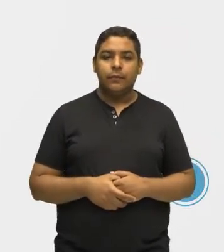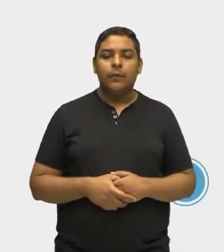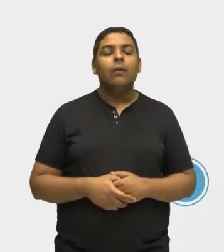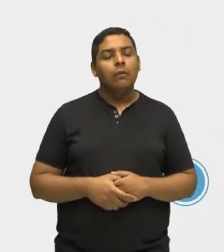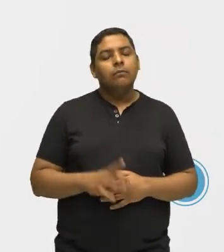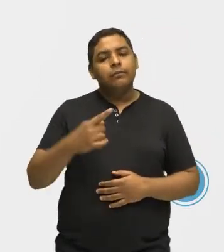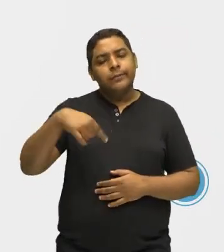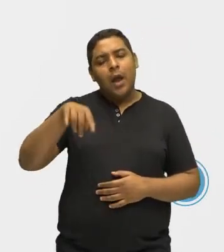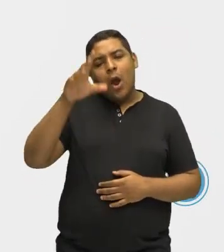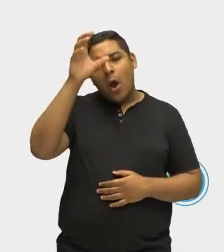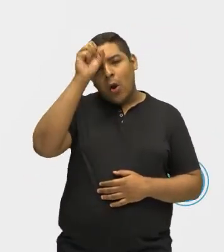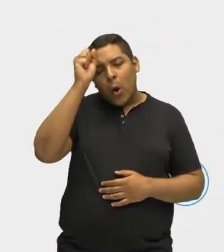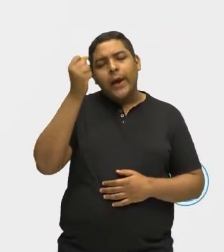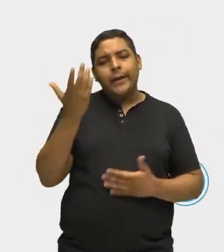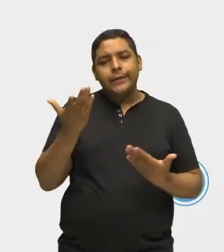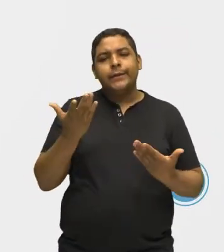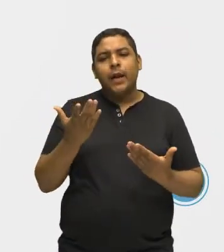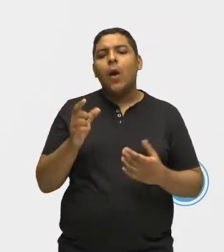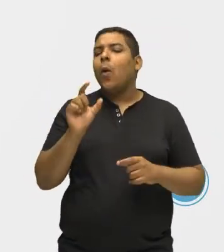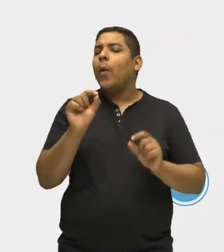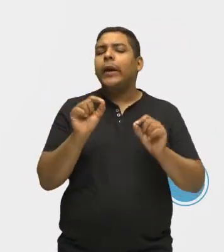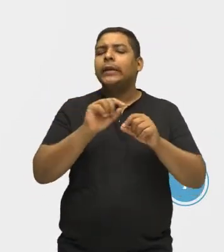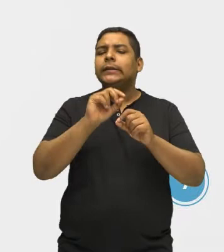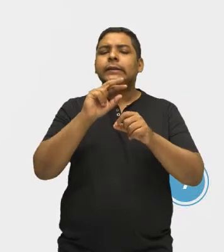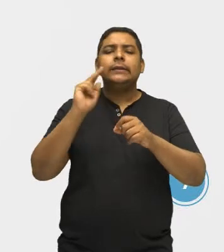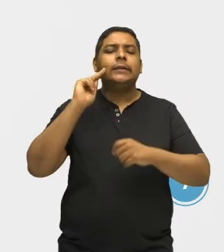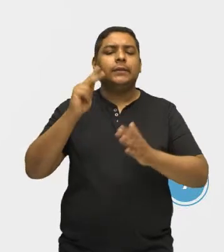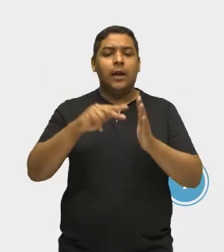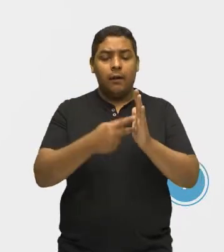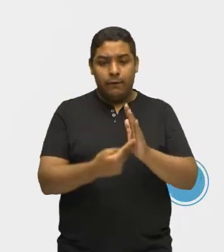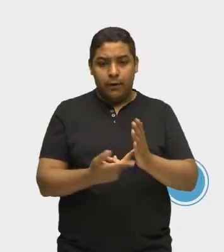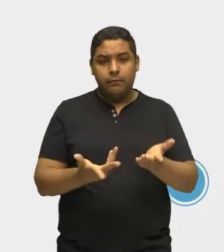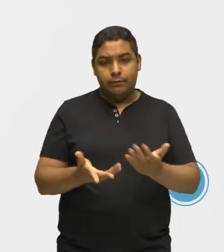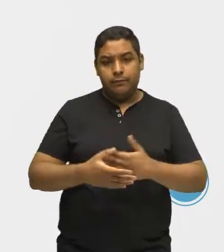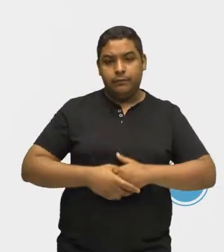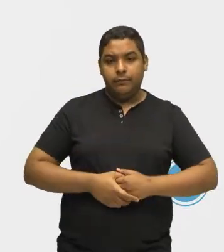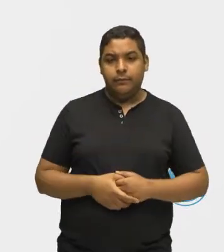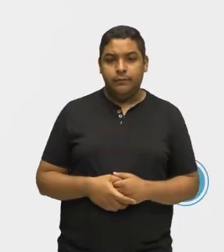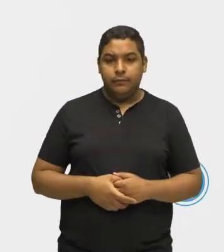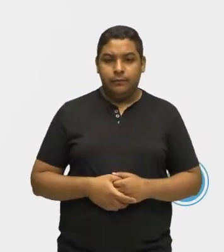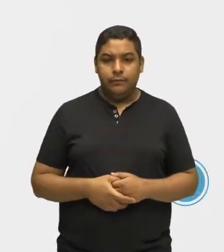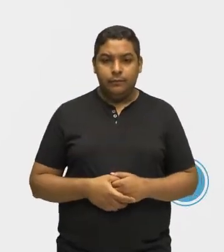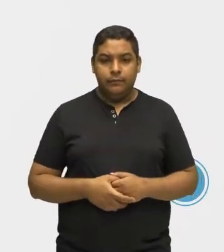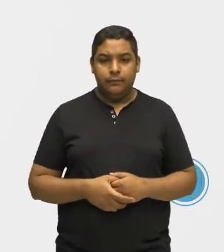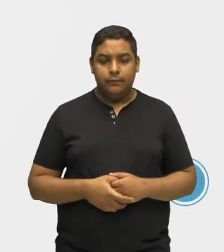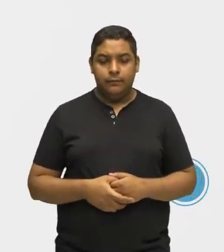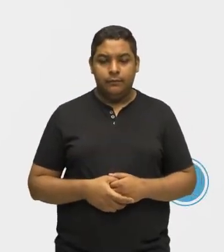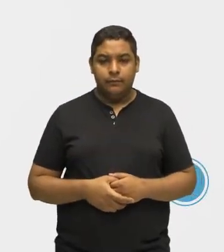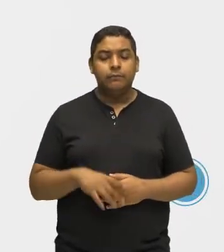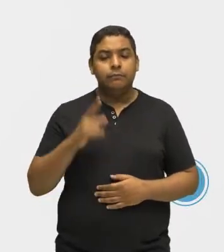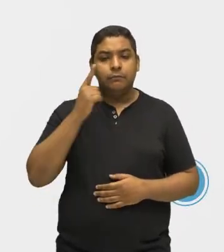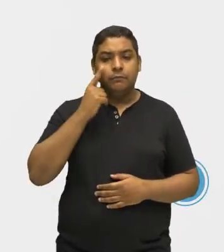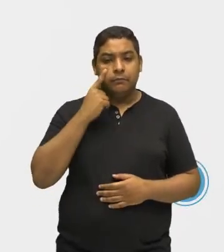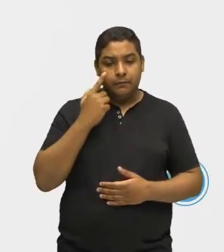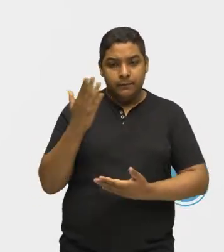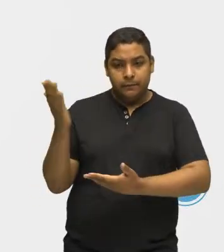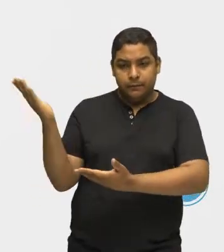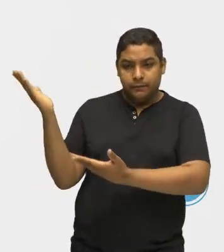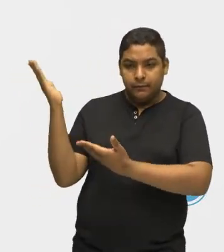que vem ser esse círculo cromático. Então, como vocês podem ver aqui no círculo